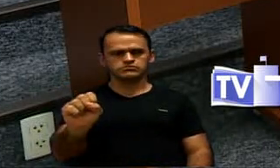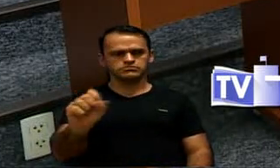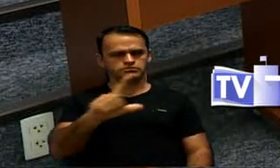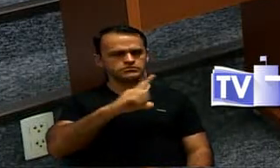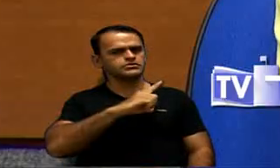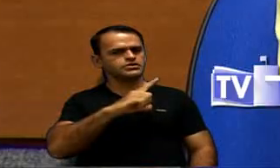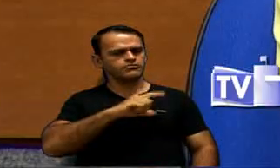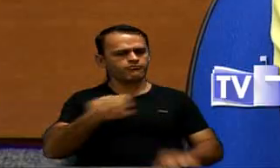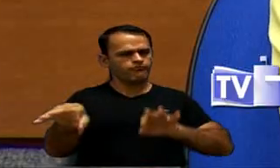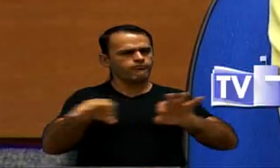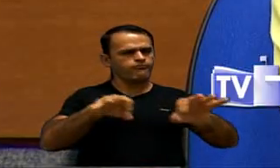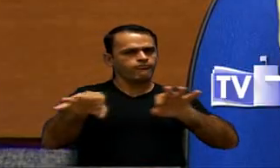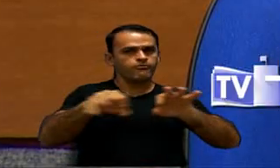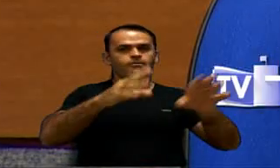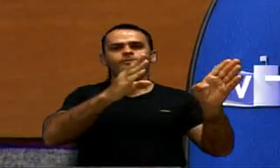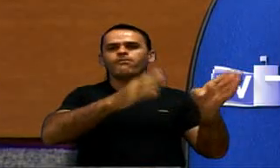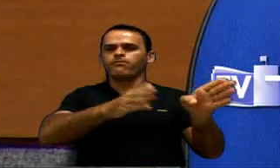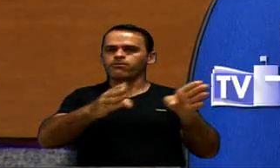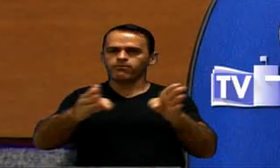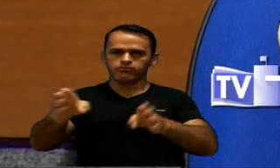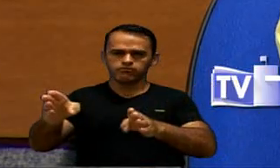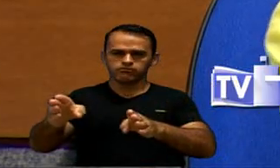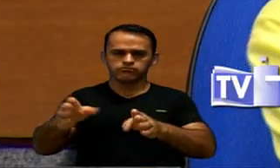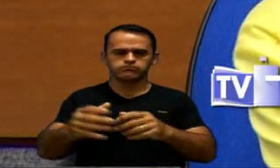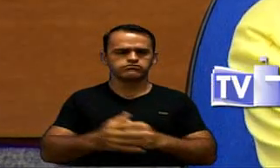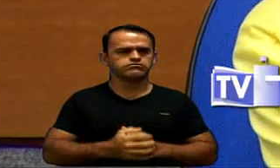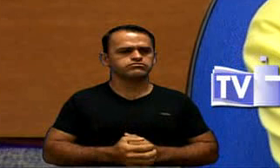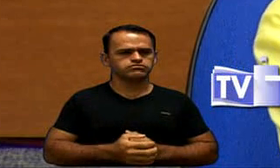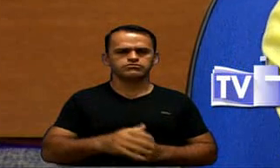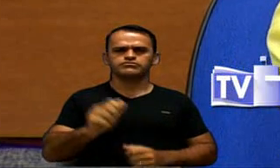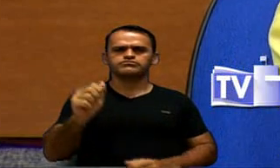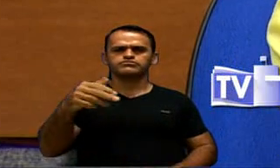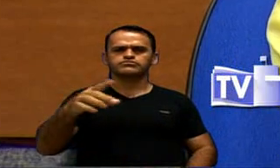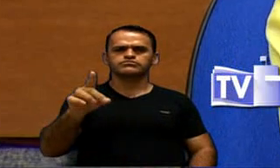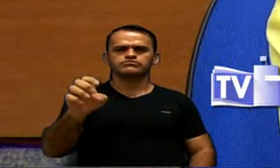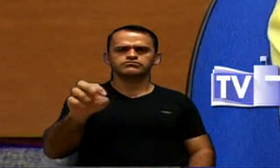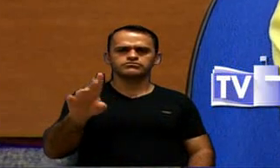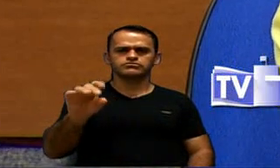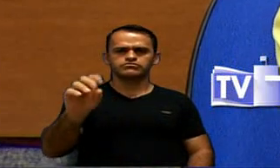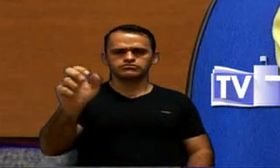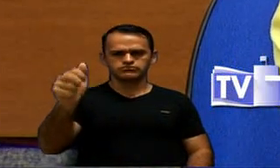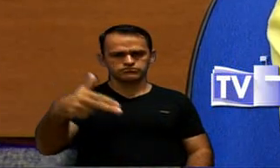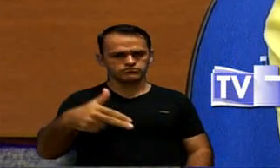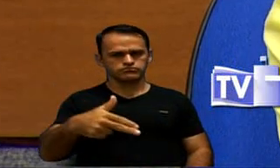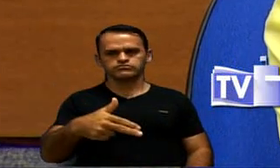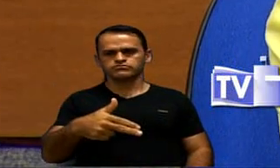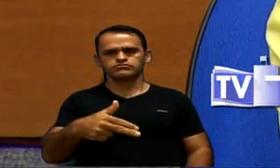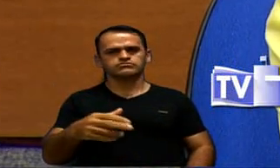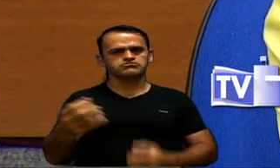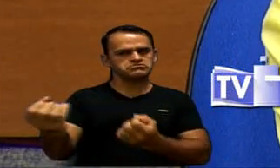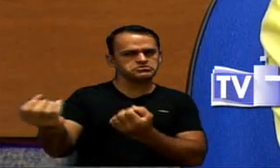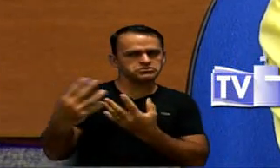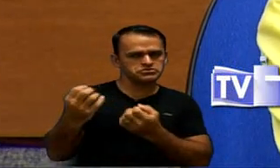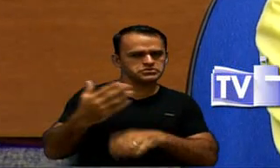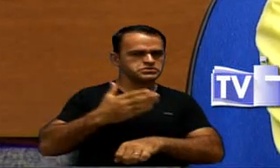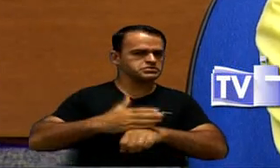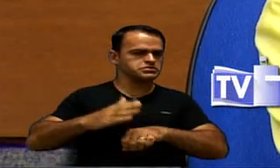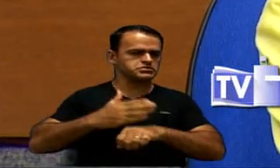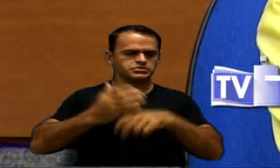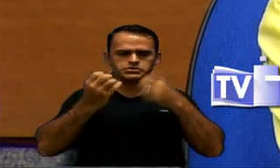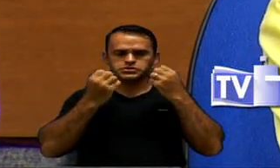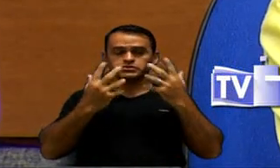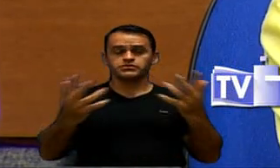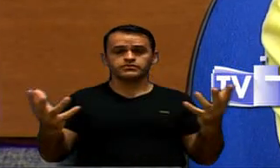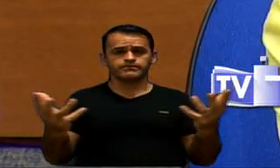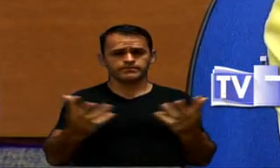essa organização pelo pessoal, o Anderson também, né, foi um dos instrutores, bem legal. Agora nós vamos